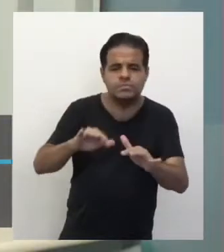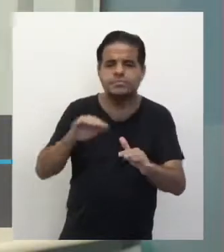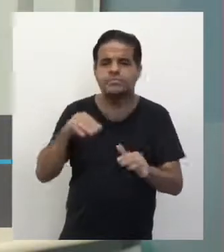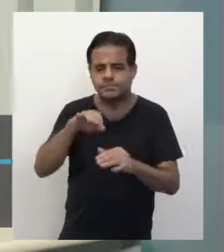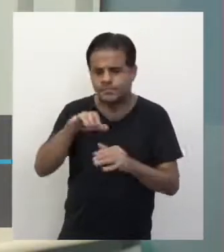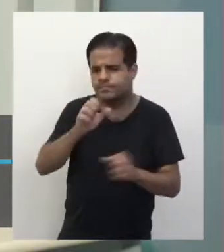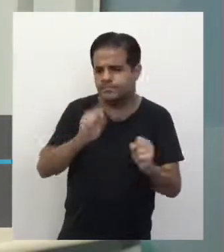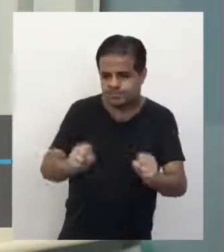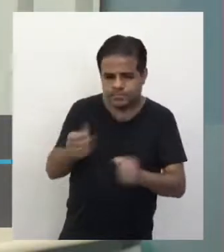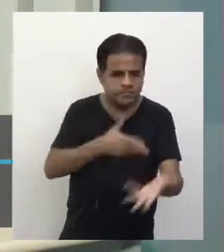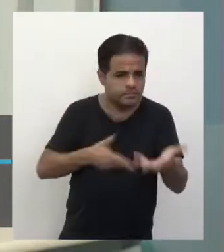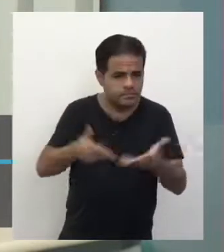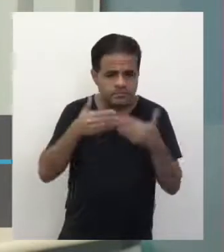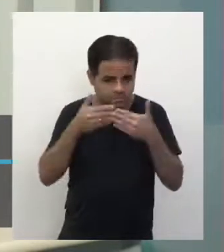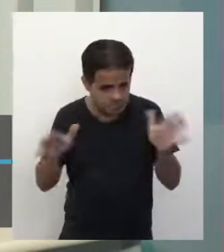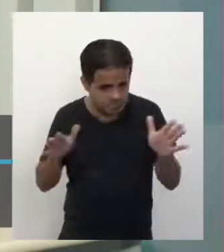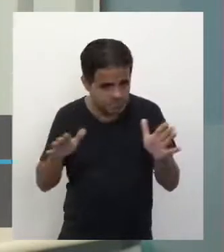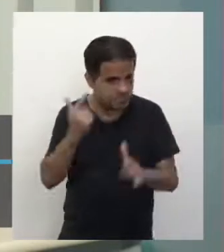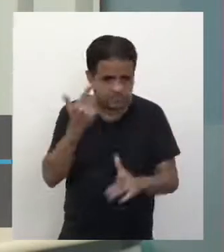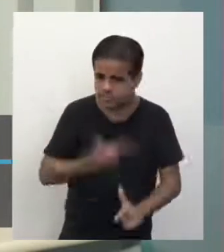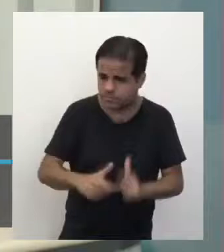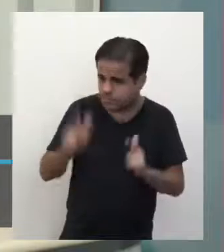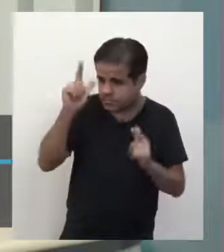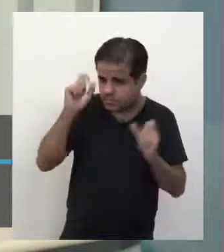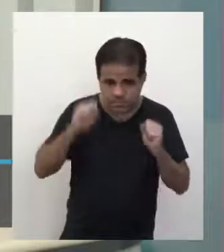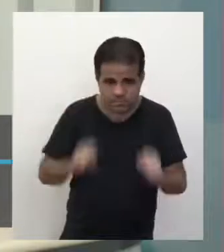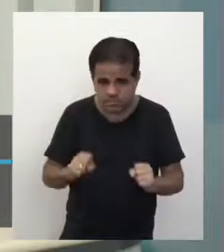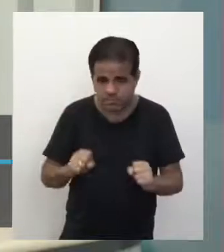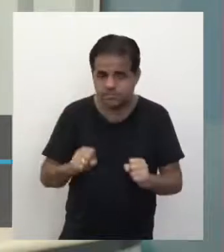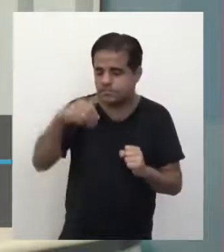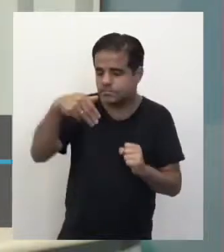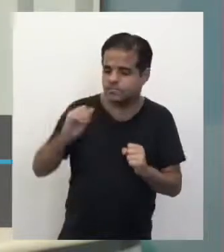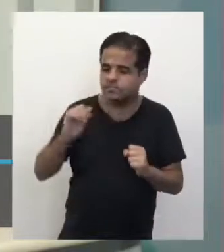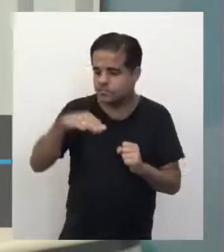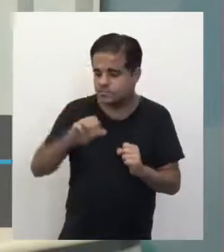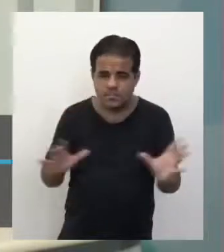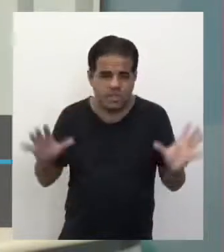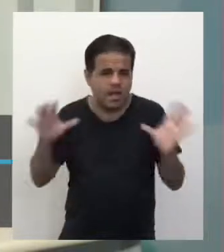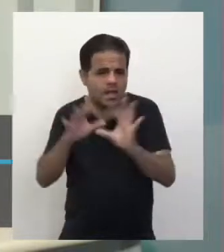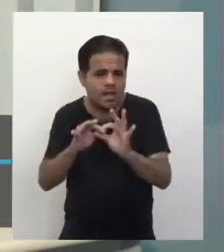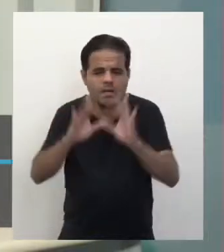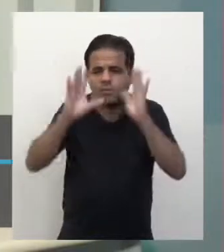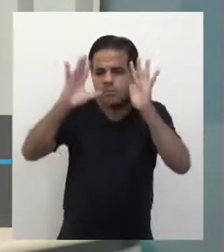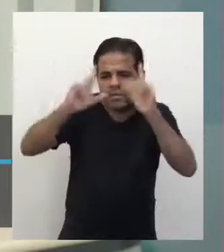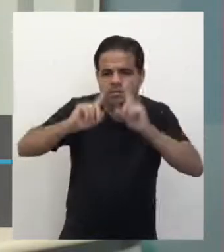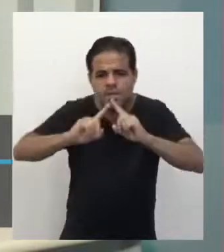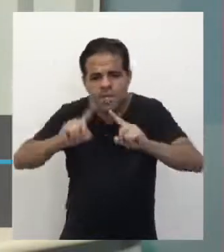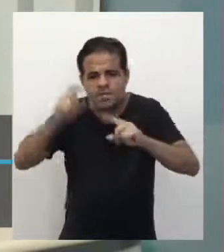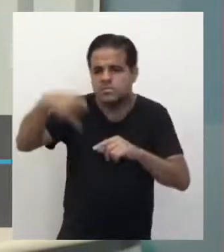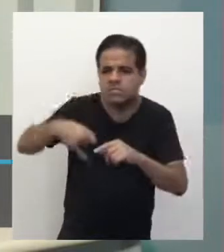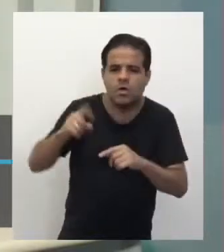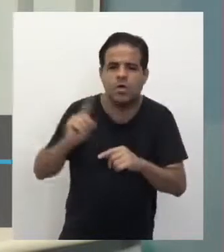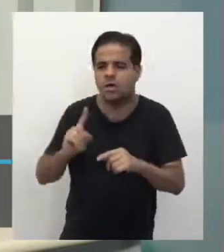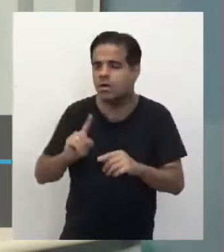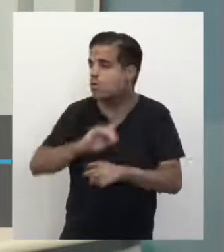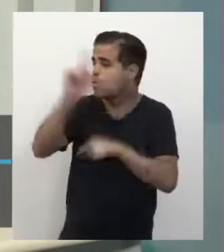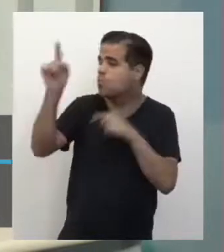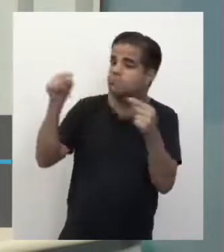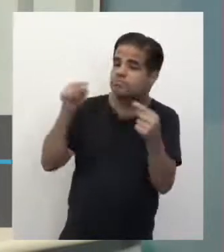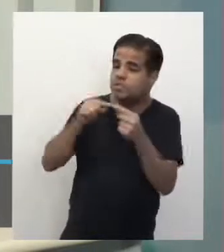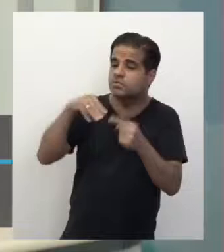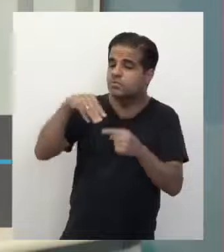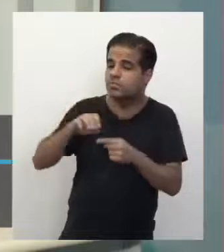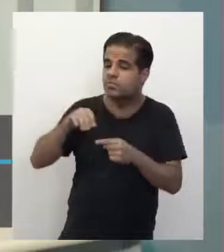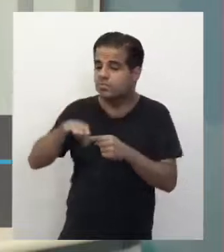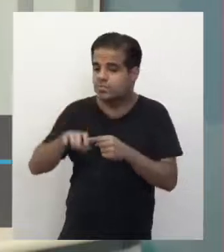posso compartilhar abertamente, não tem problema? O meme está ligado ao pensamento crítico ou não? Qual é o objetivo do meme?